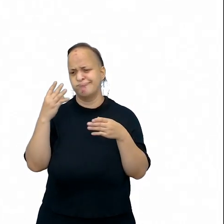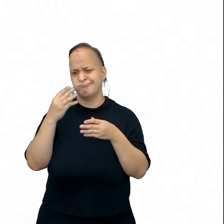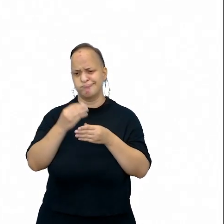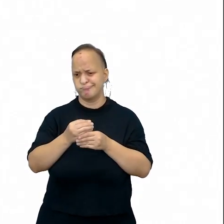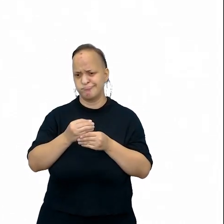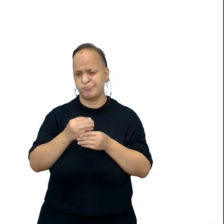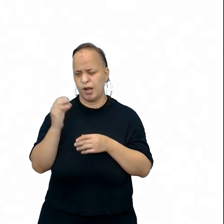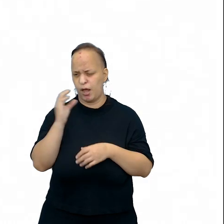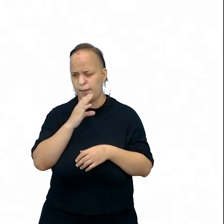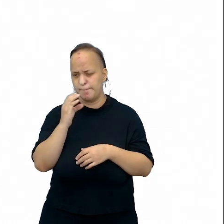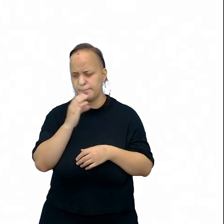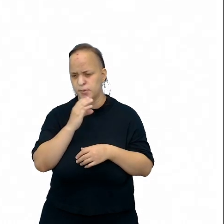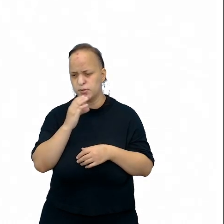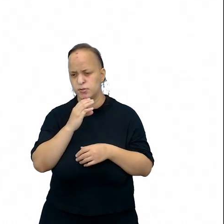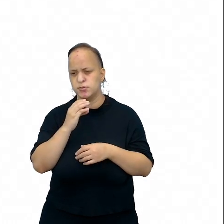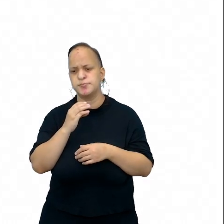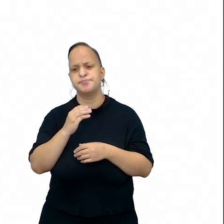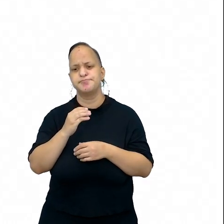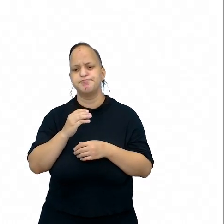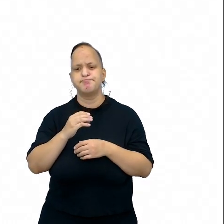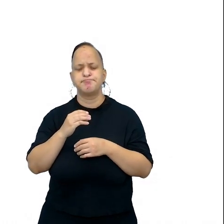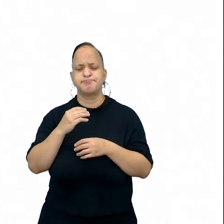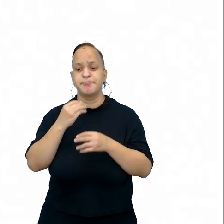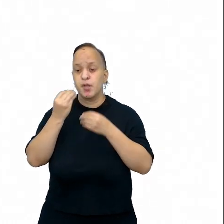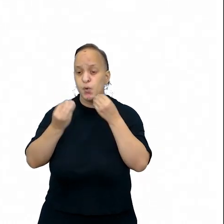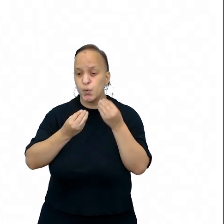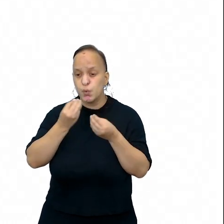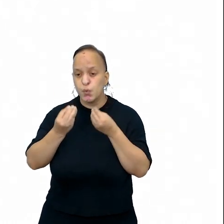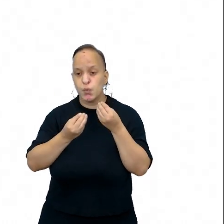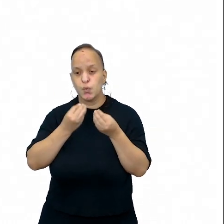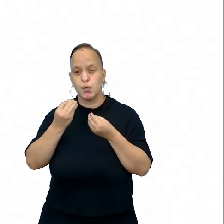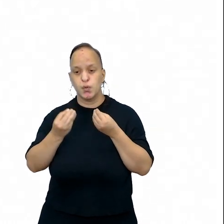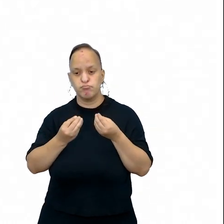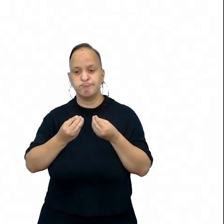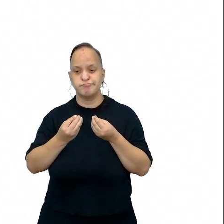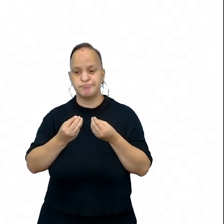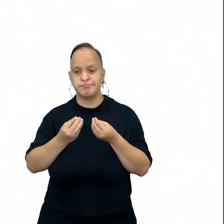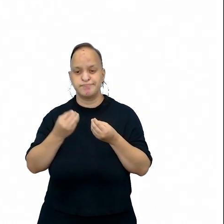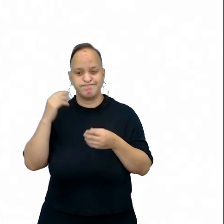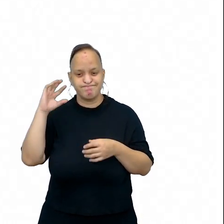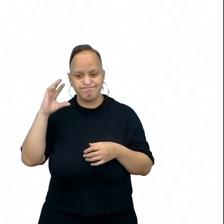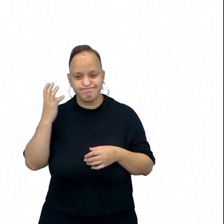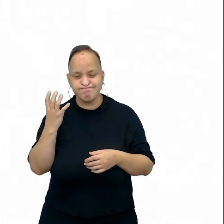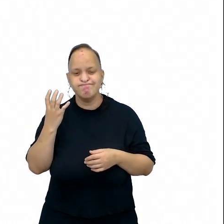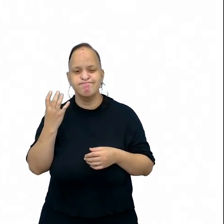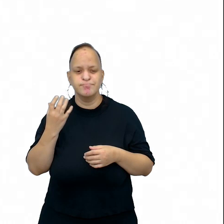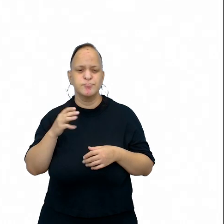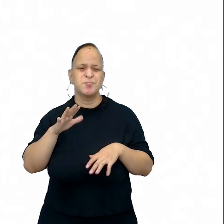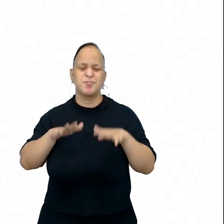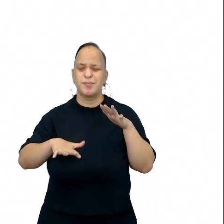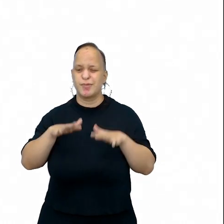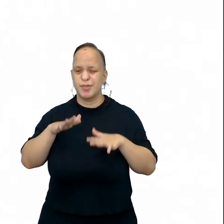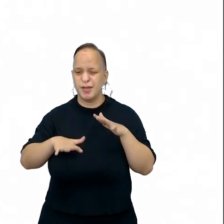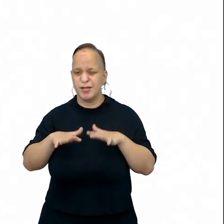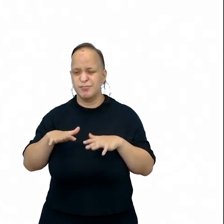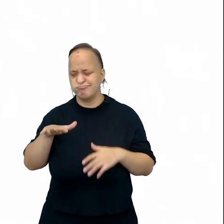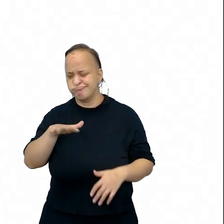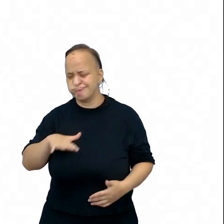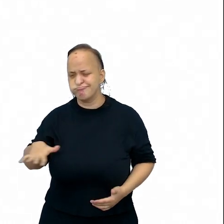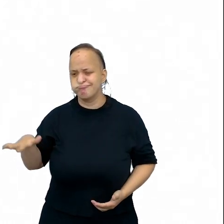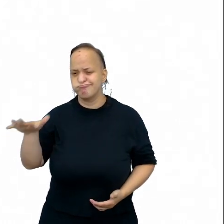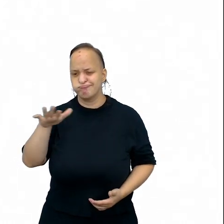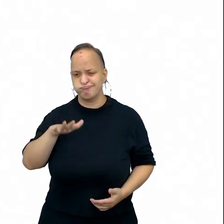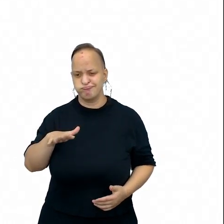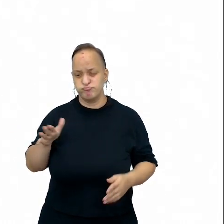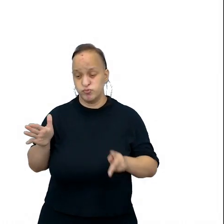né? A metodologia também pensando na dramatização, né? Sempre muitas vezes usado nas áreas mais